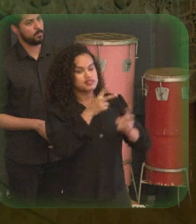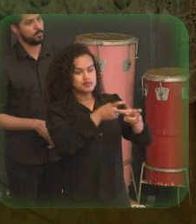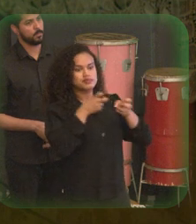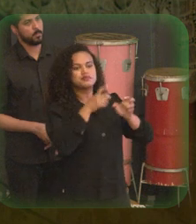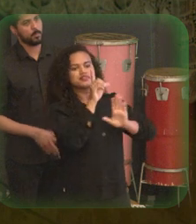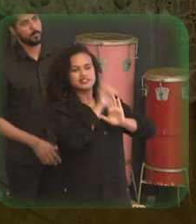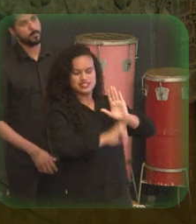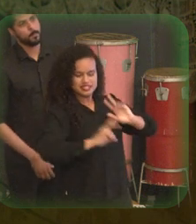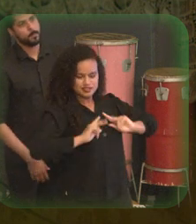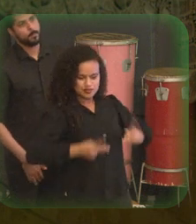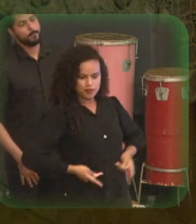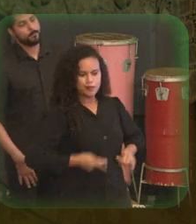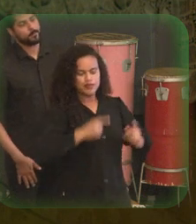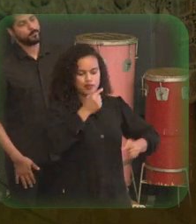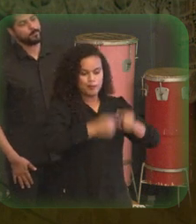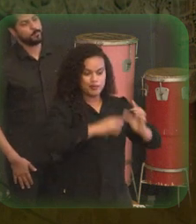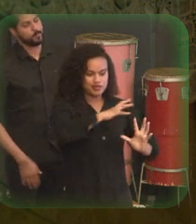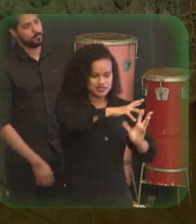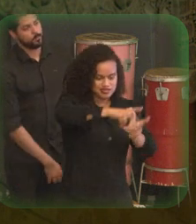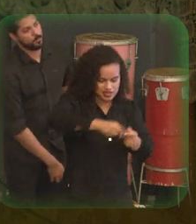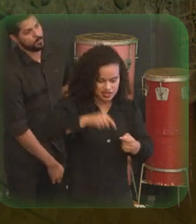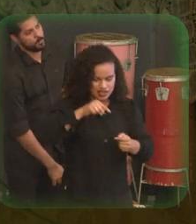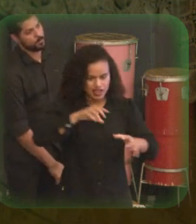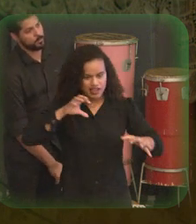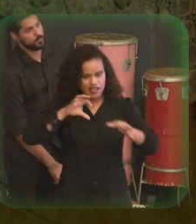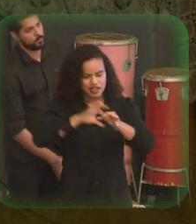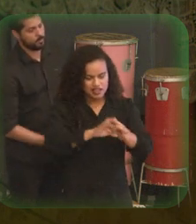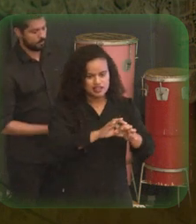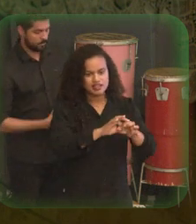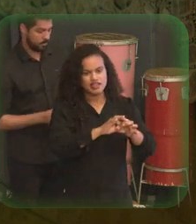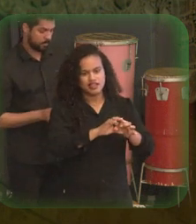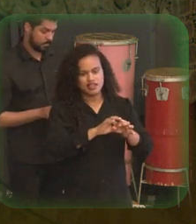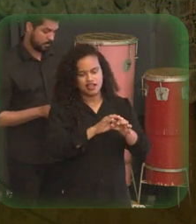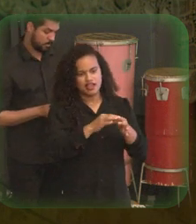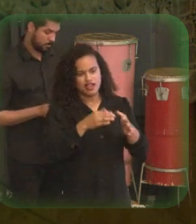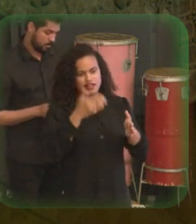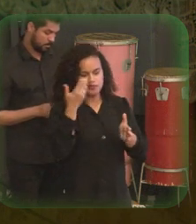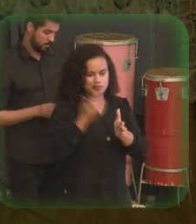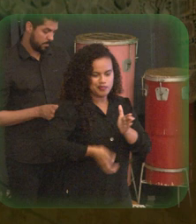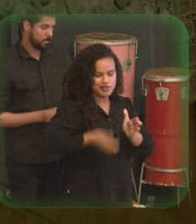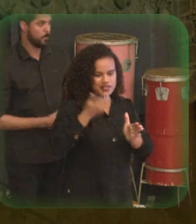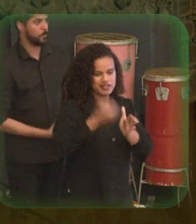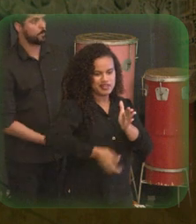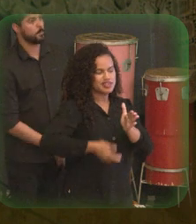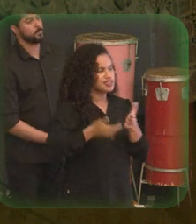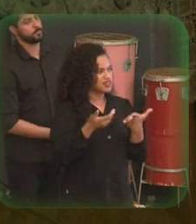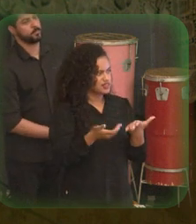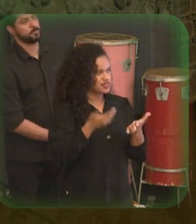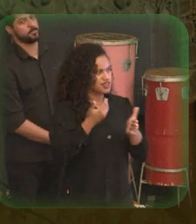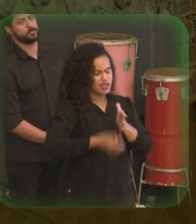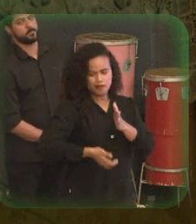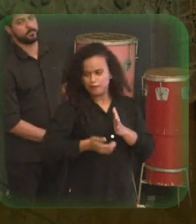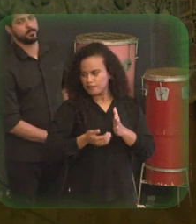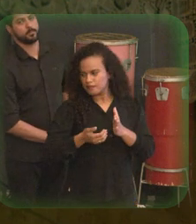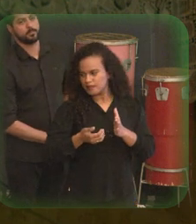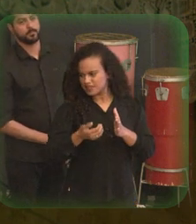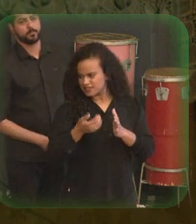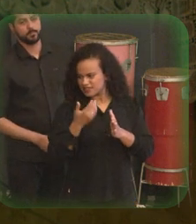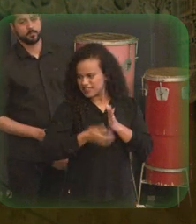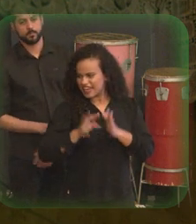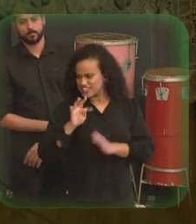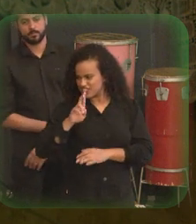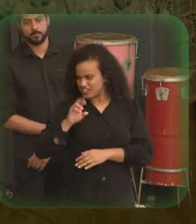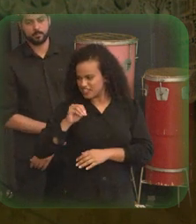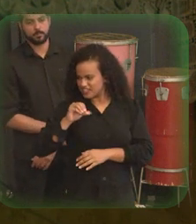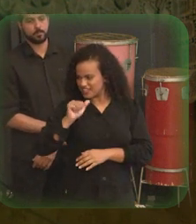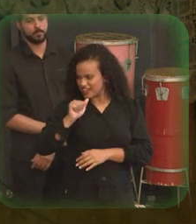humanos, a partir das grandes tragédias, hein? São as grandes tragédias que nos animam a pensar no que a